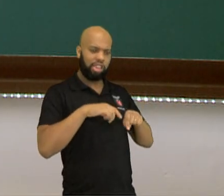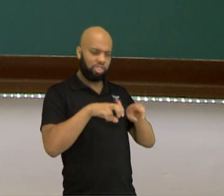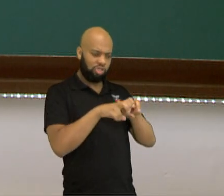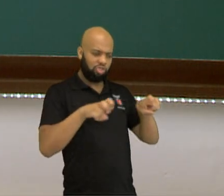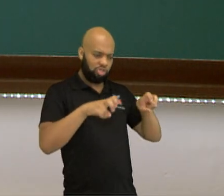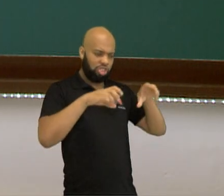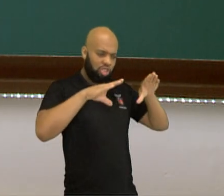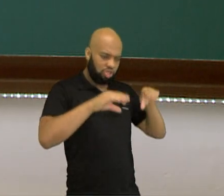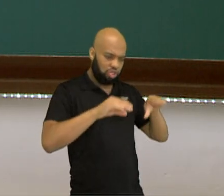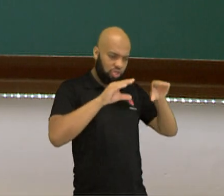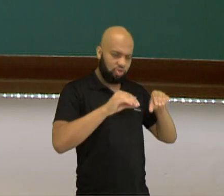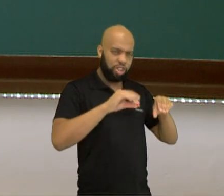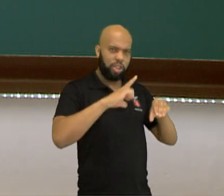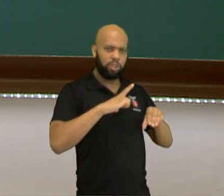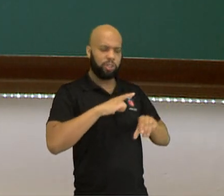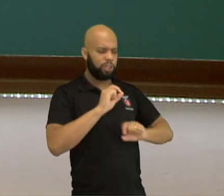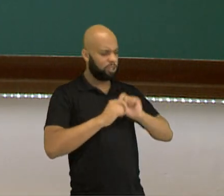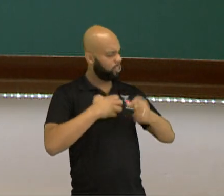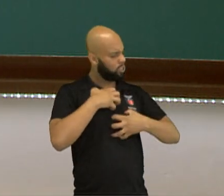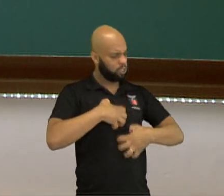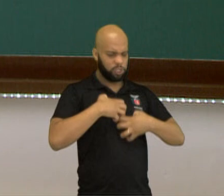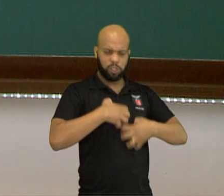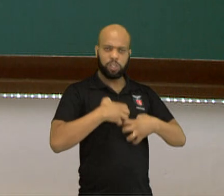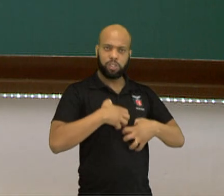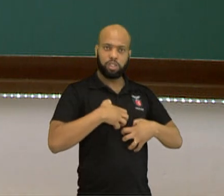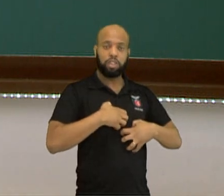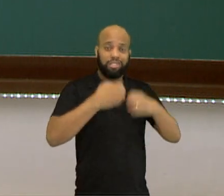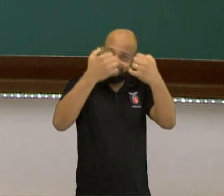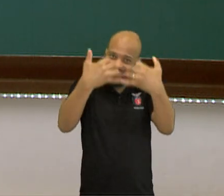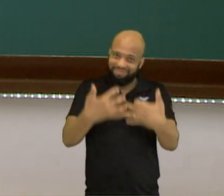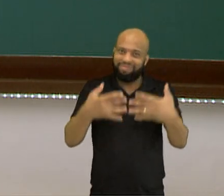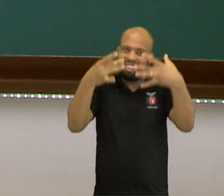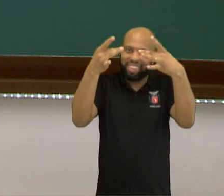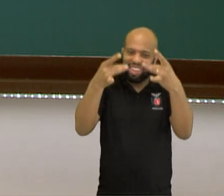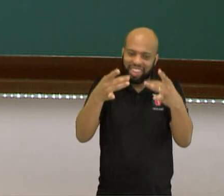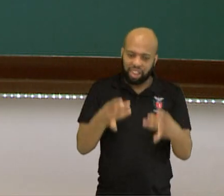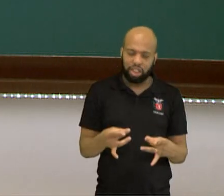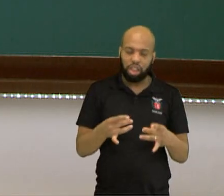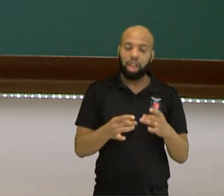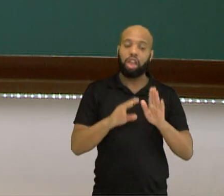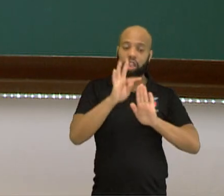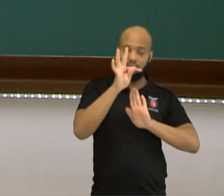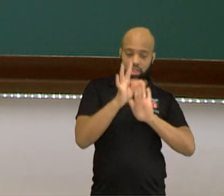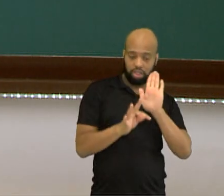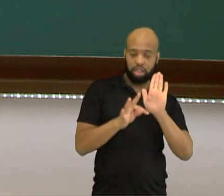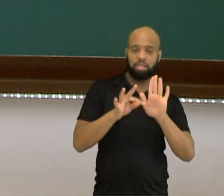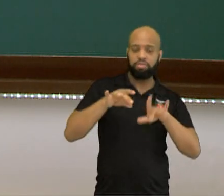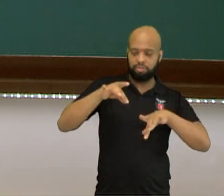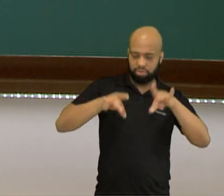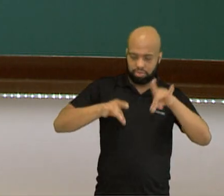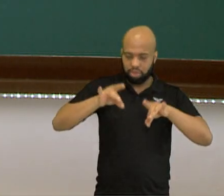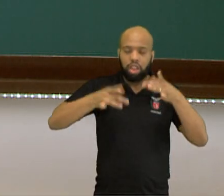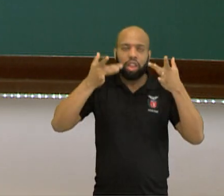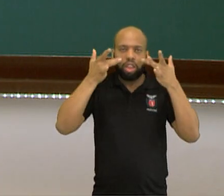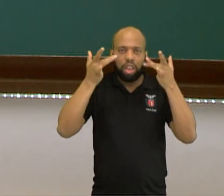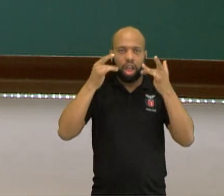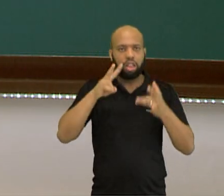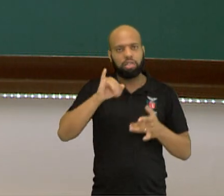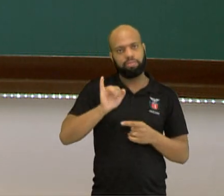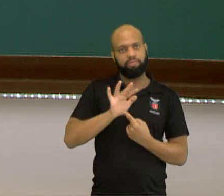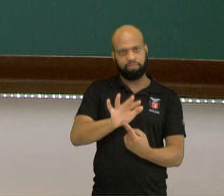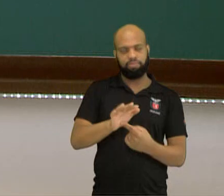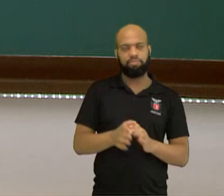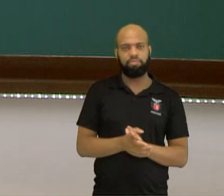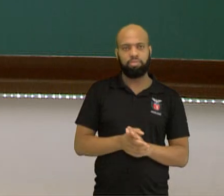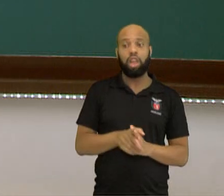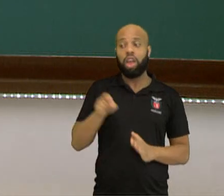sofá, ele estava furioso. Então, o texto ele vai descrevendo. Aí ele falou,